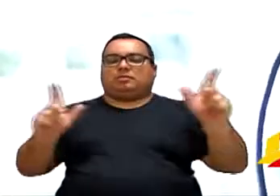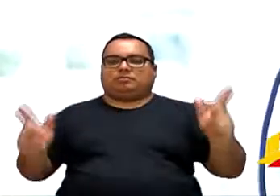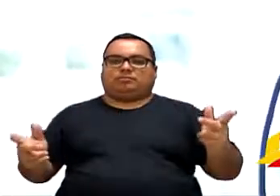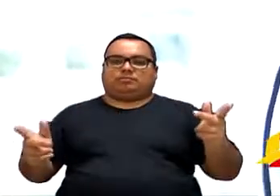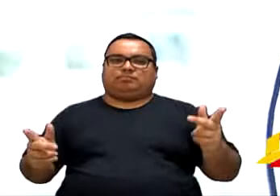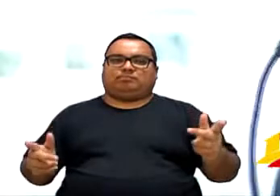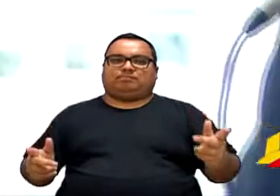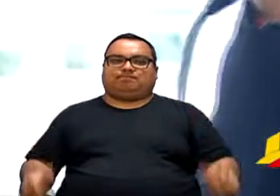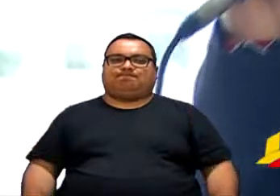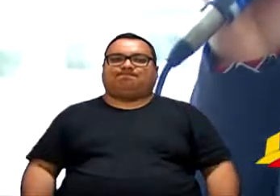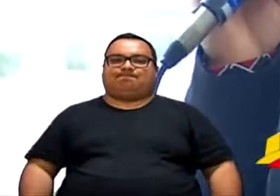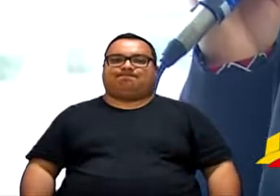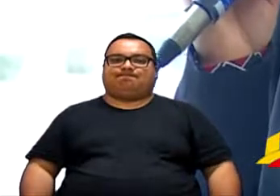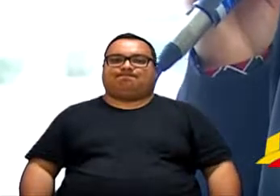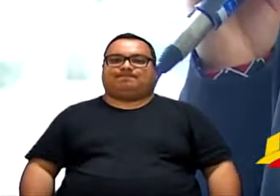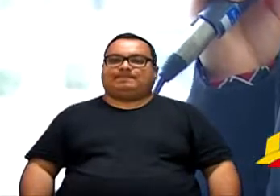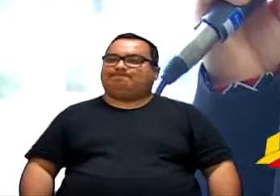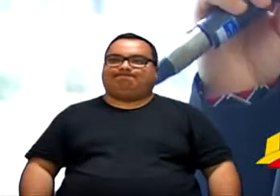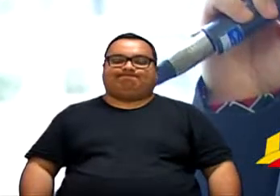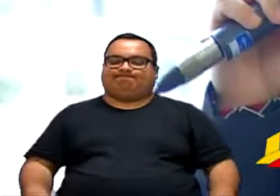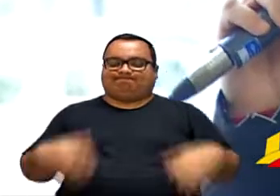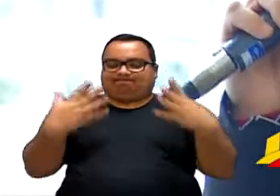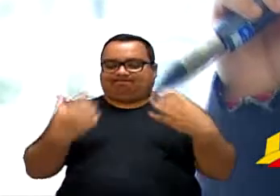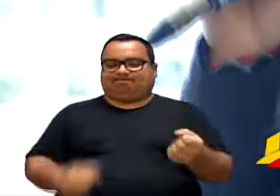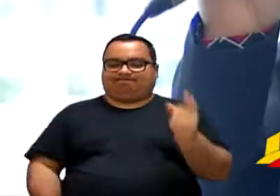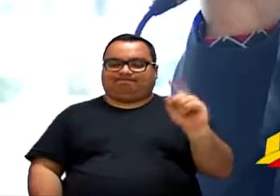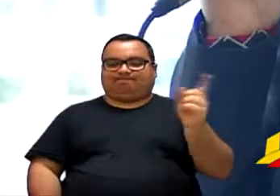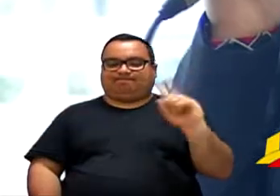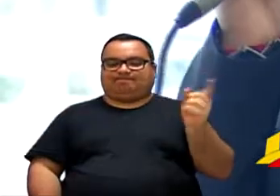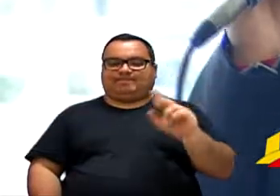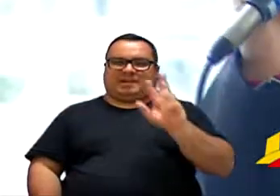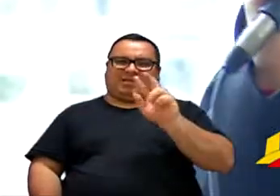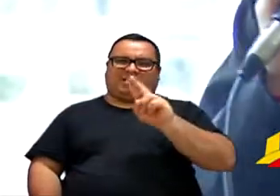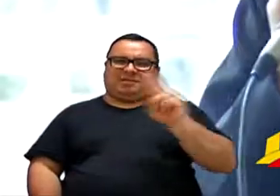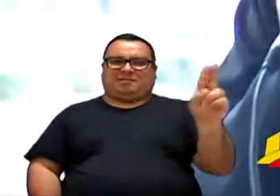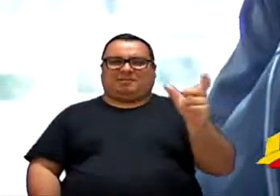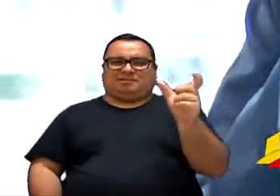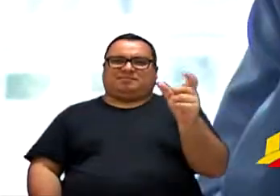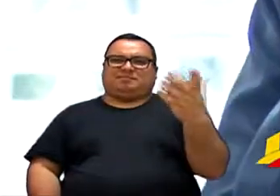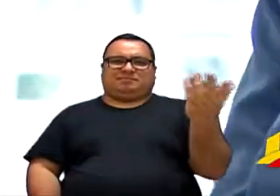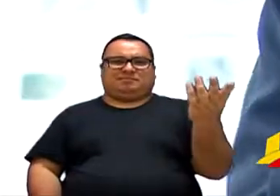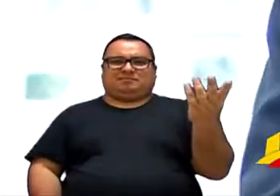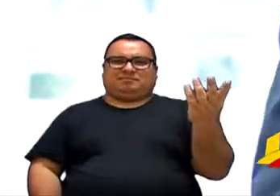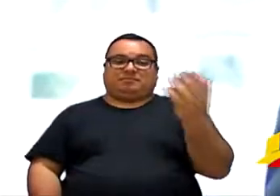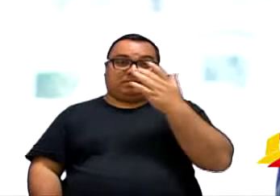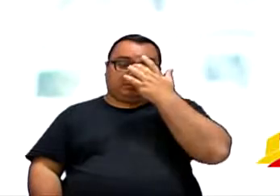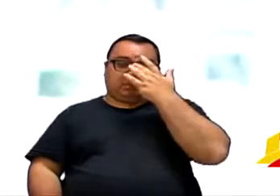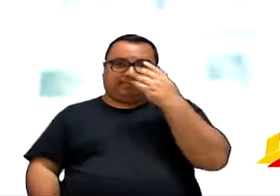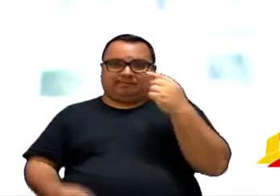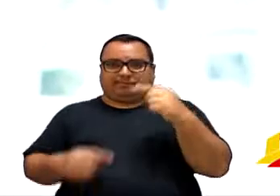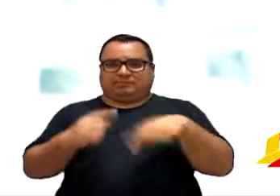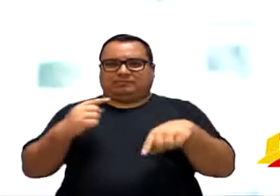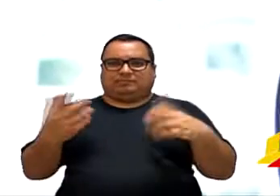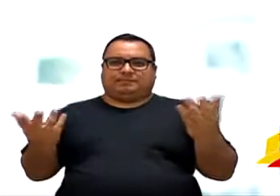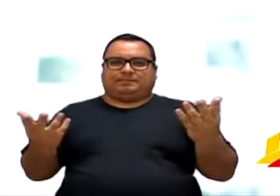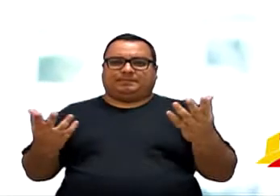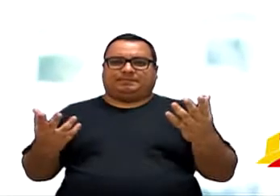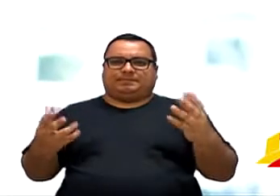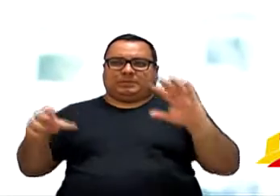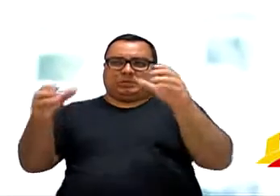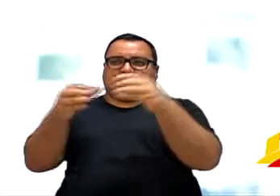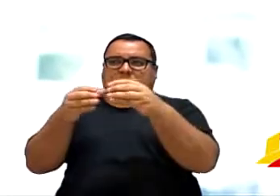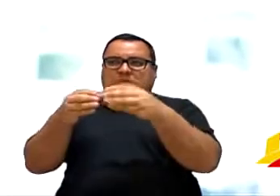que esse tipo realmente não dá para aceitar né a gente não pode dizer qual que um determinado